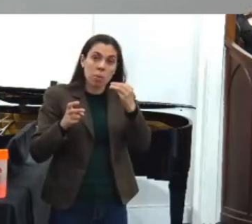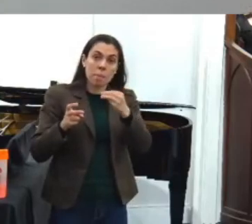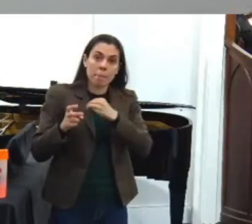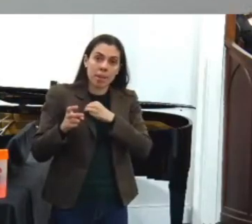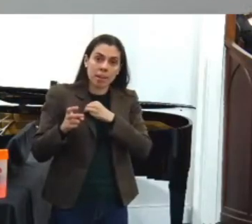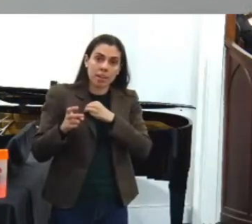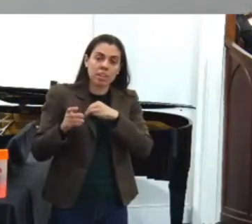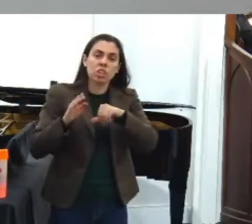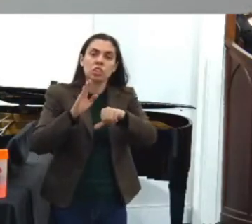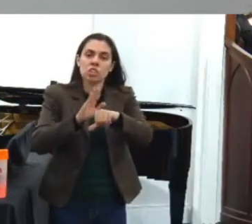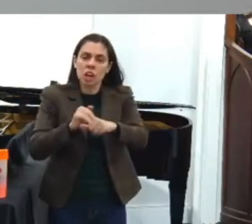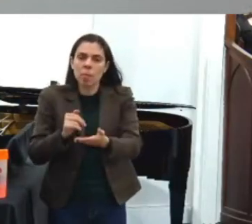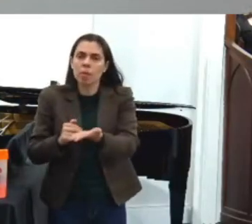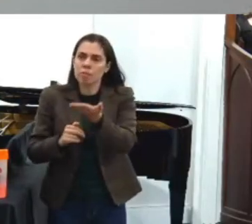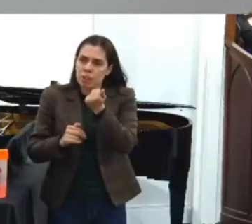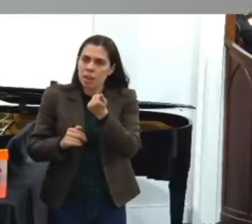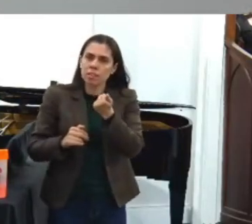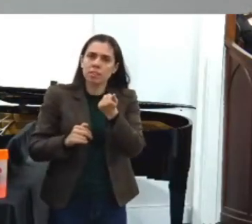encontro dele.